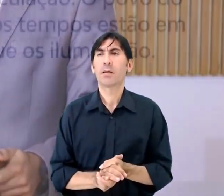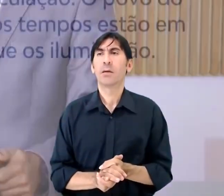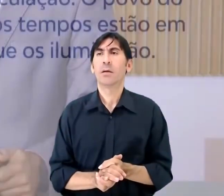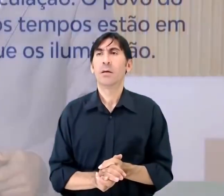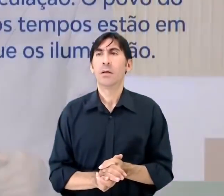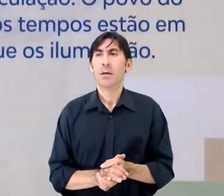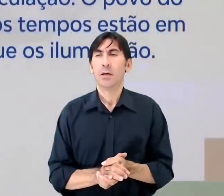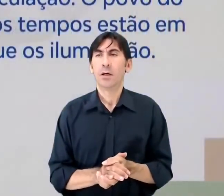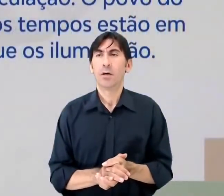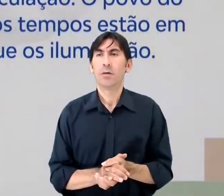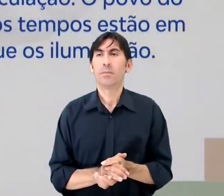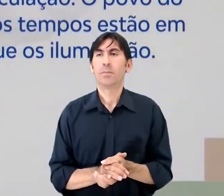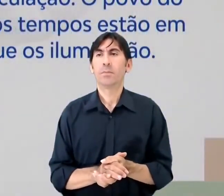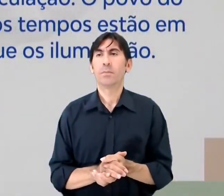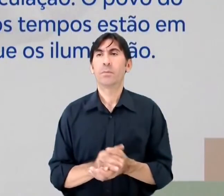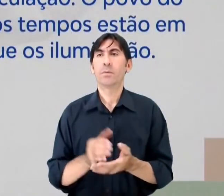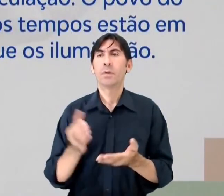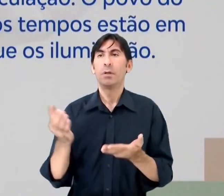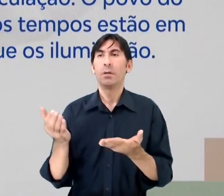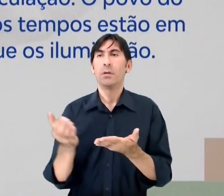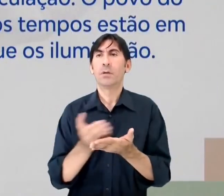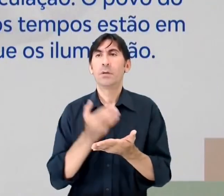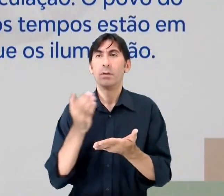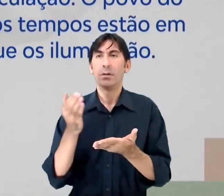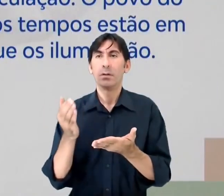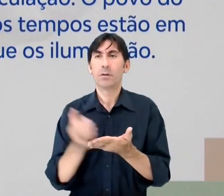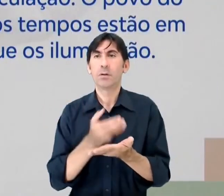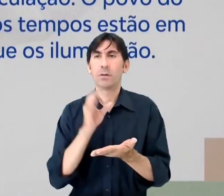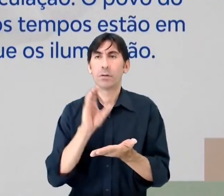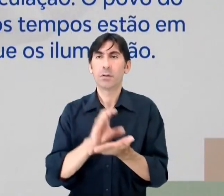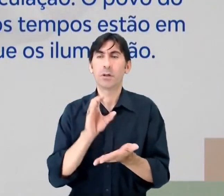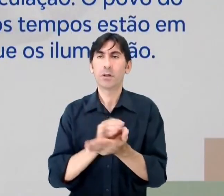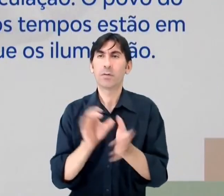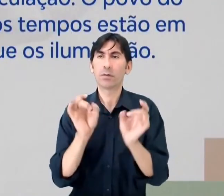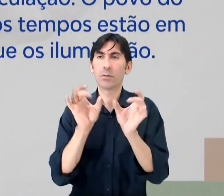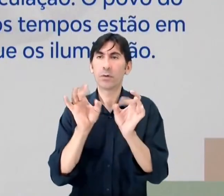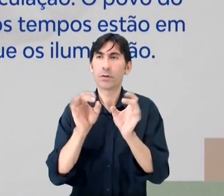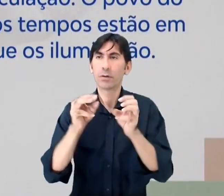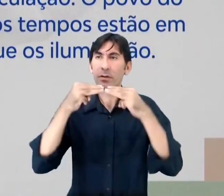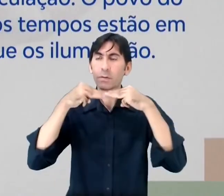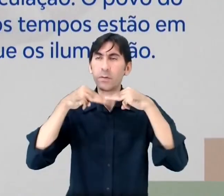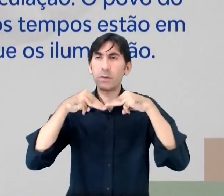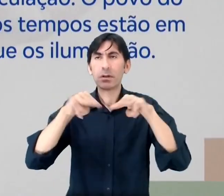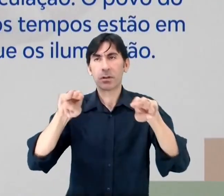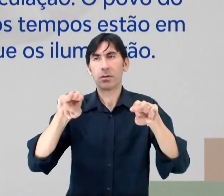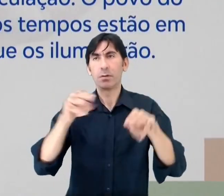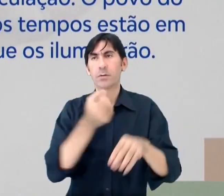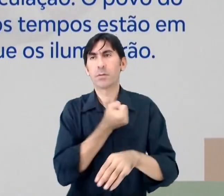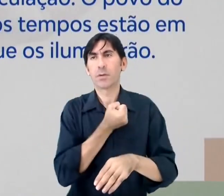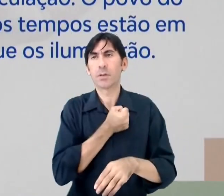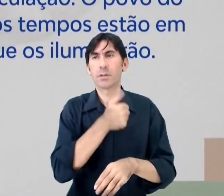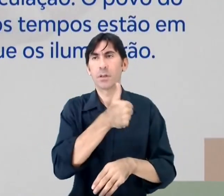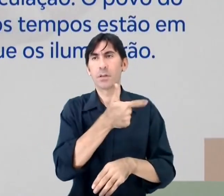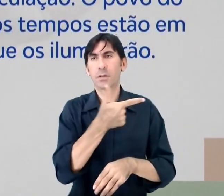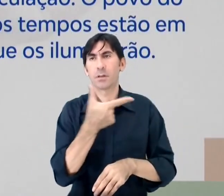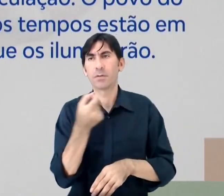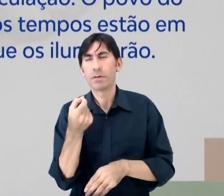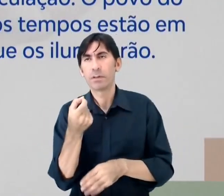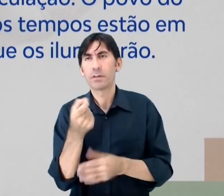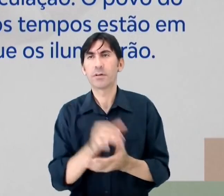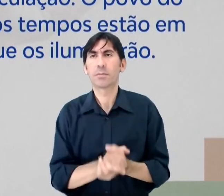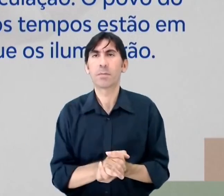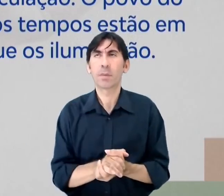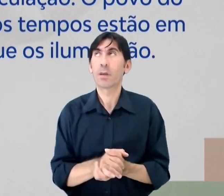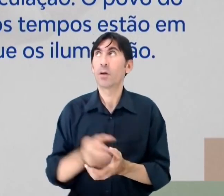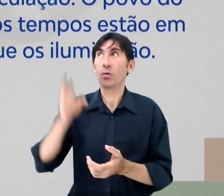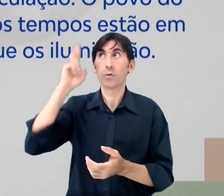Comportamento Evangelista, que diz assim: o Senhor chama obreiros para que entrem no campo da